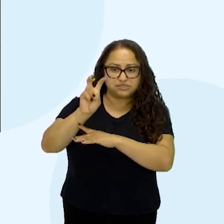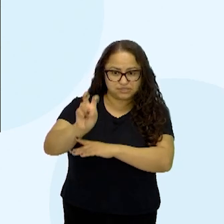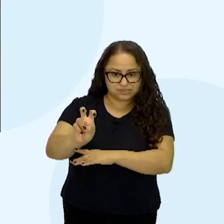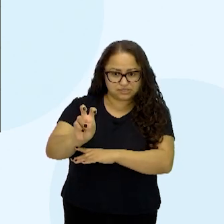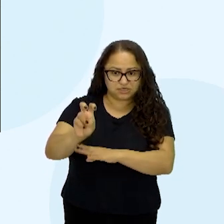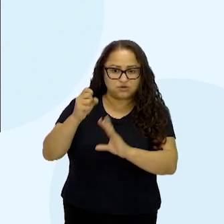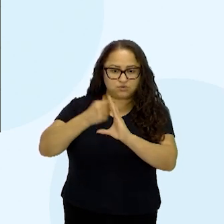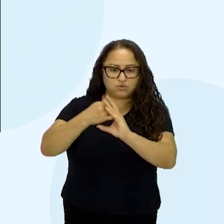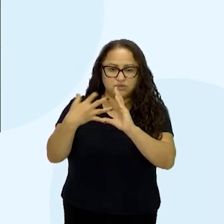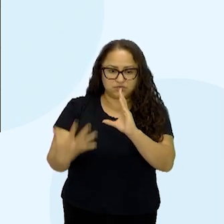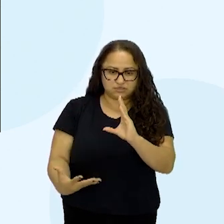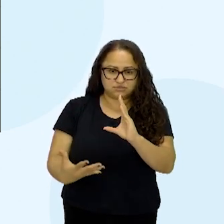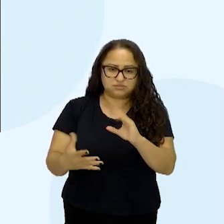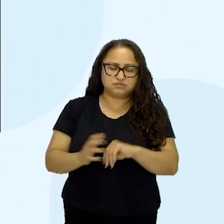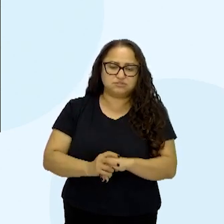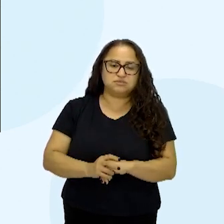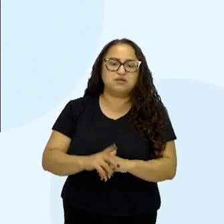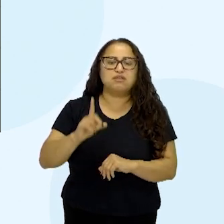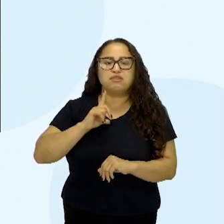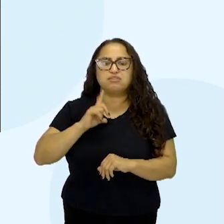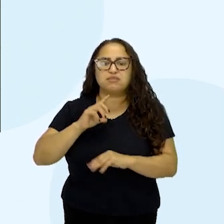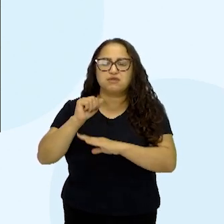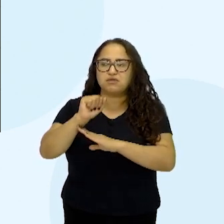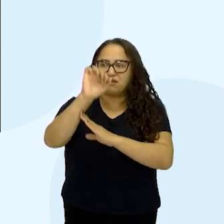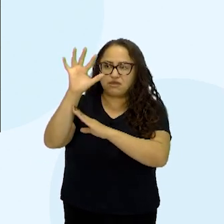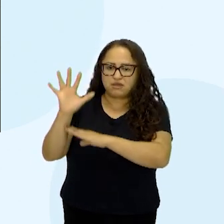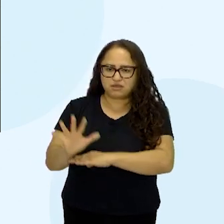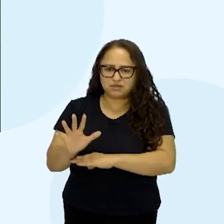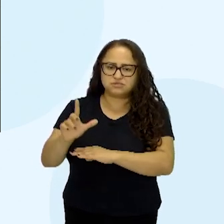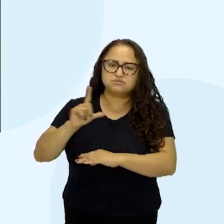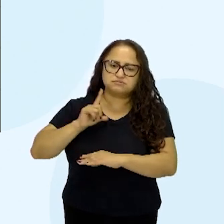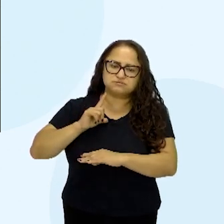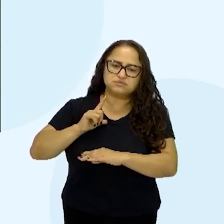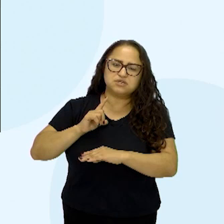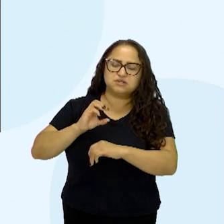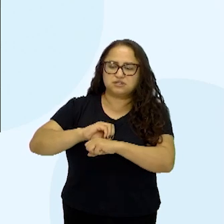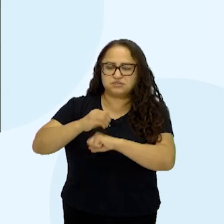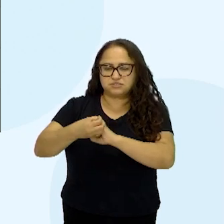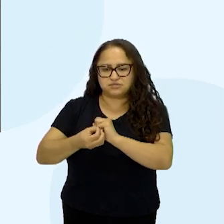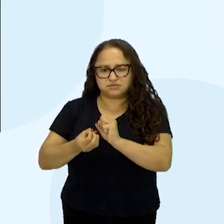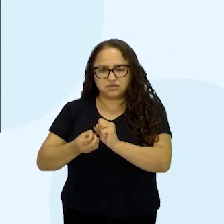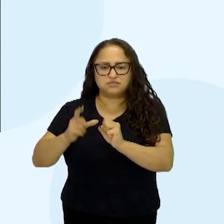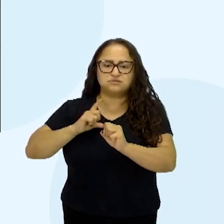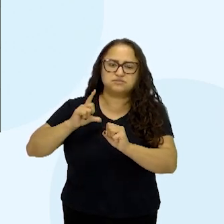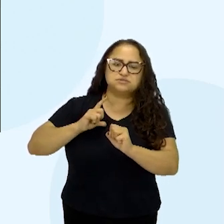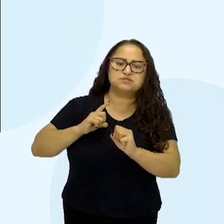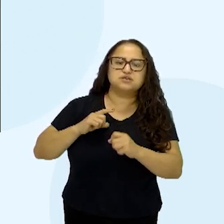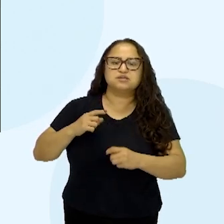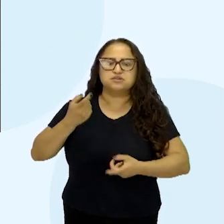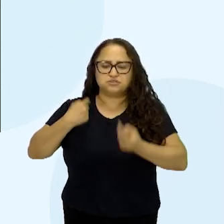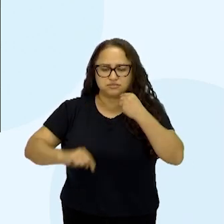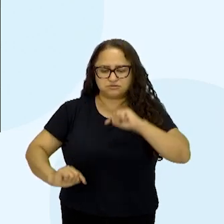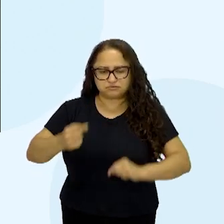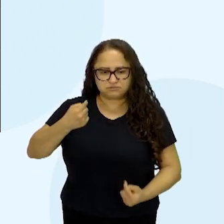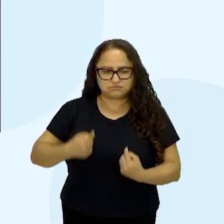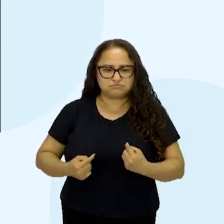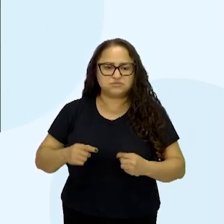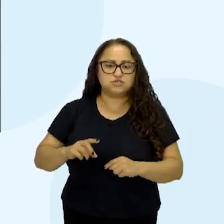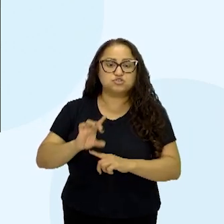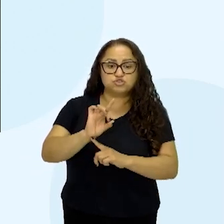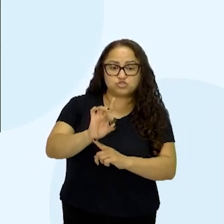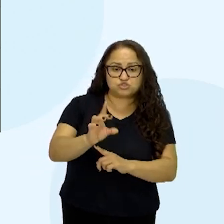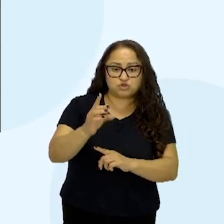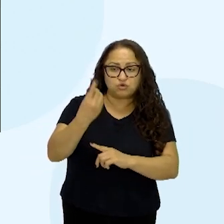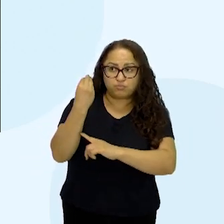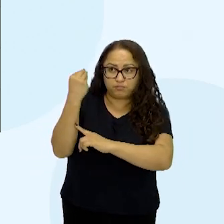características: Asian descendant, cells, circulatory system, Afro-descendant and genetic material. É só você colocar no chat